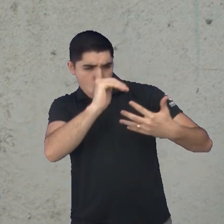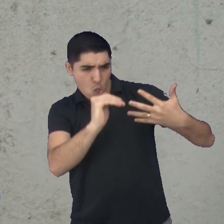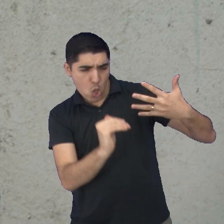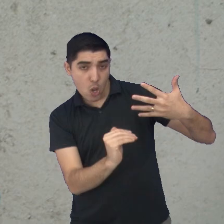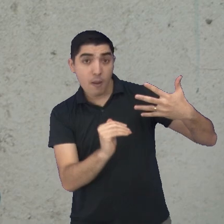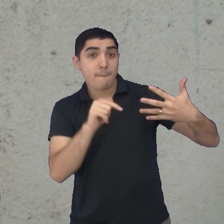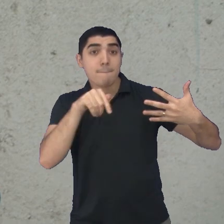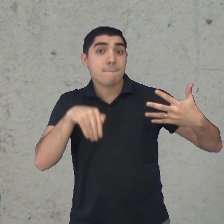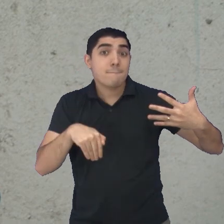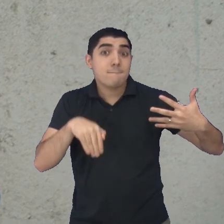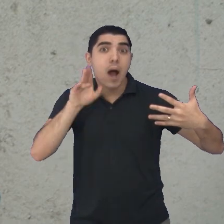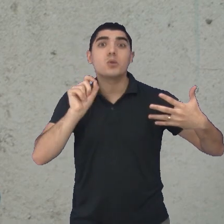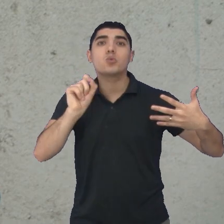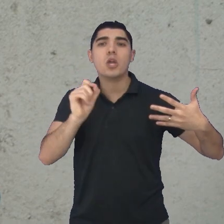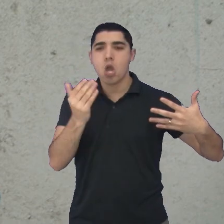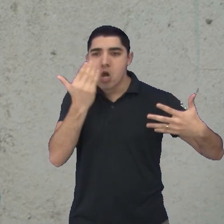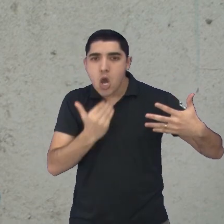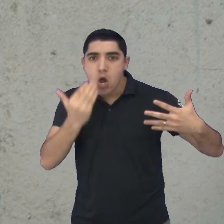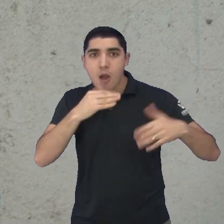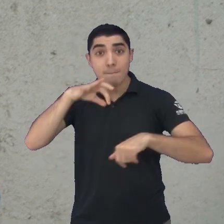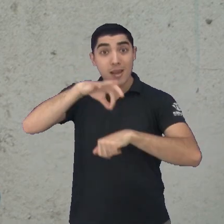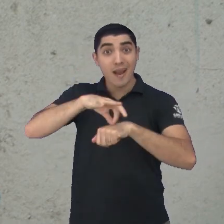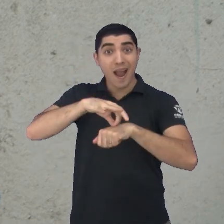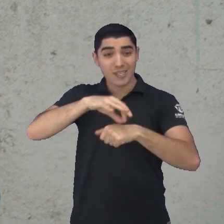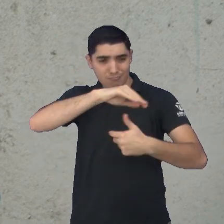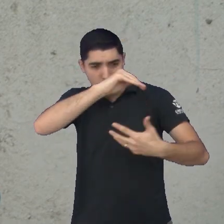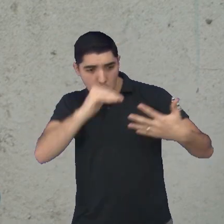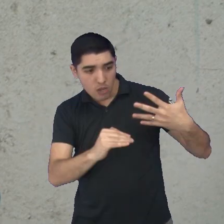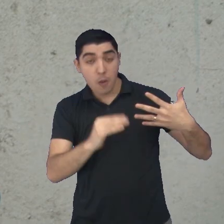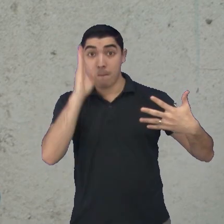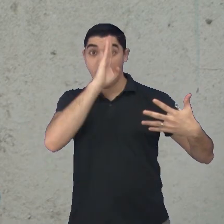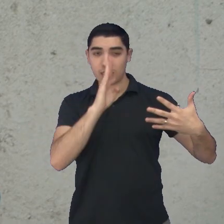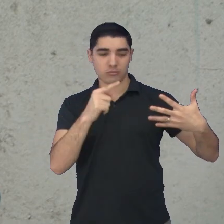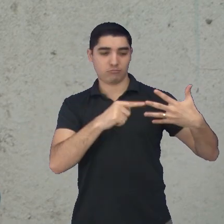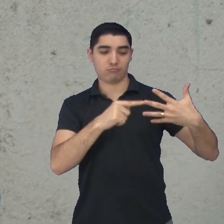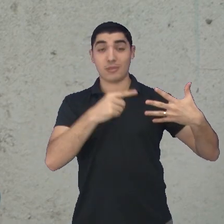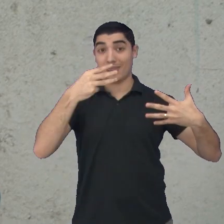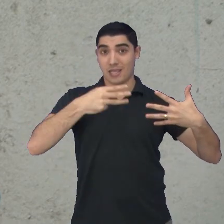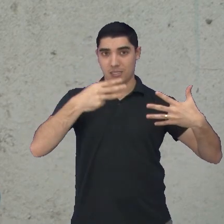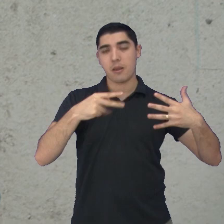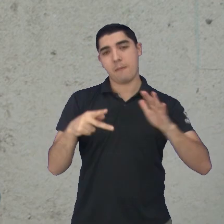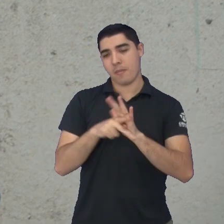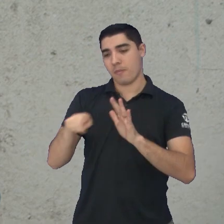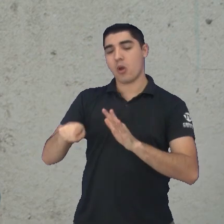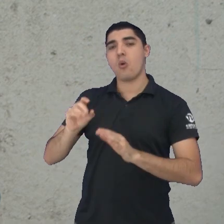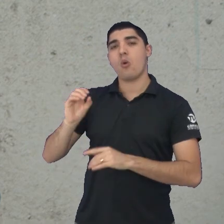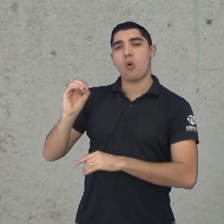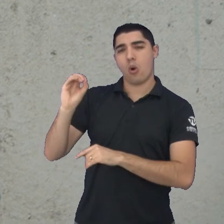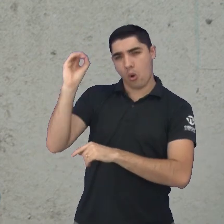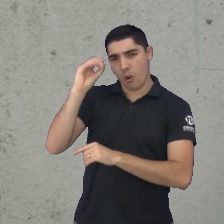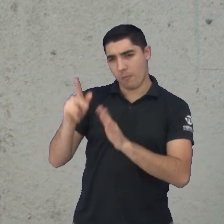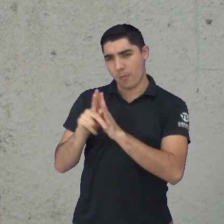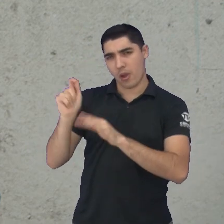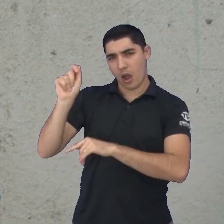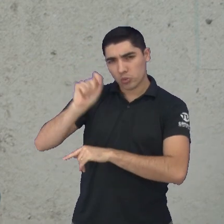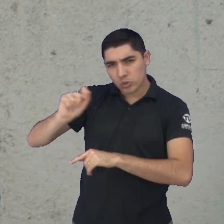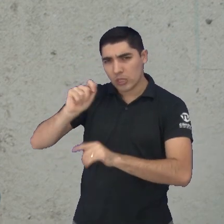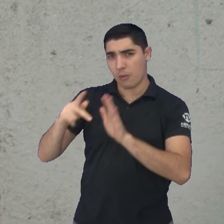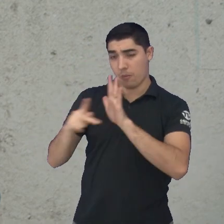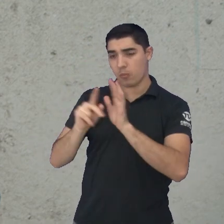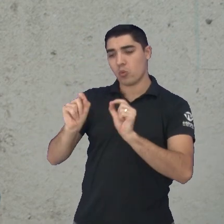países que mais consomem carne no mundo, segundo a Organização para a Cooperação e